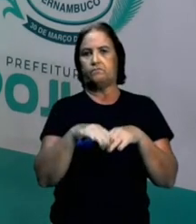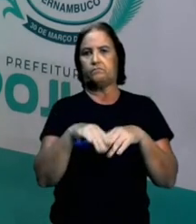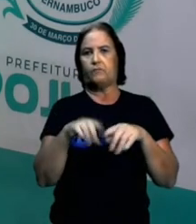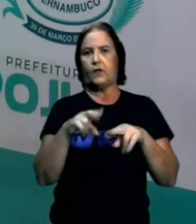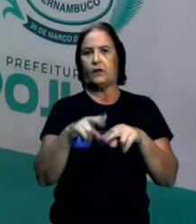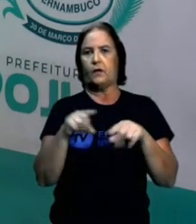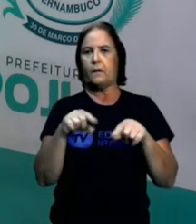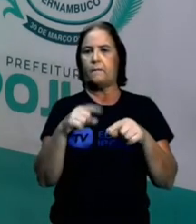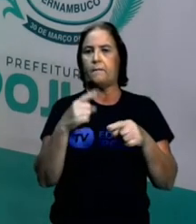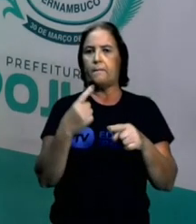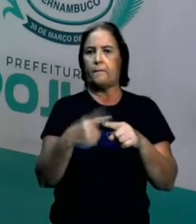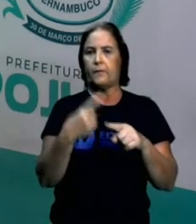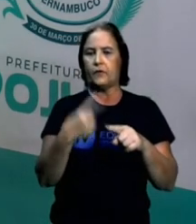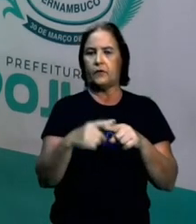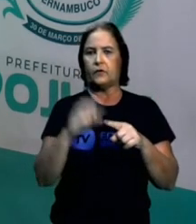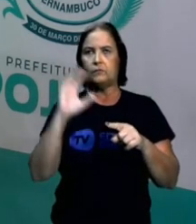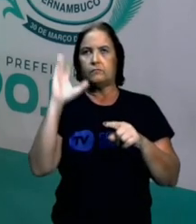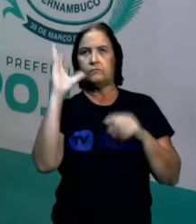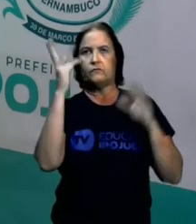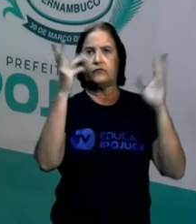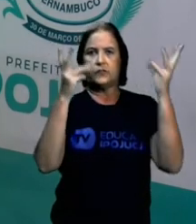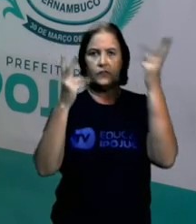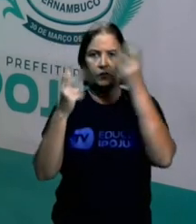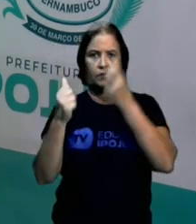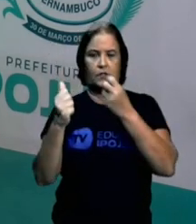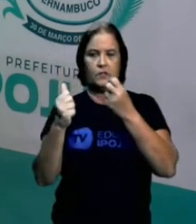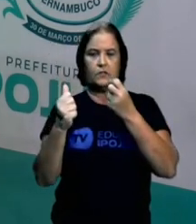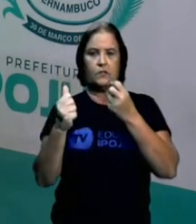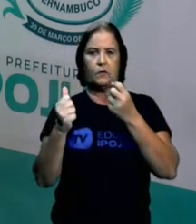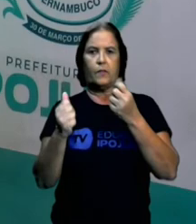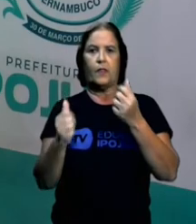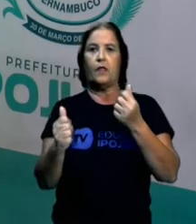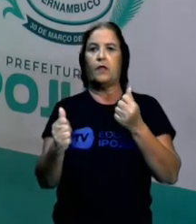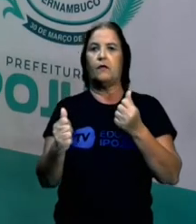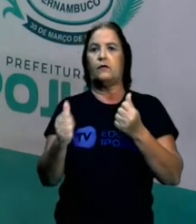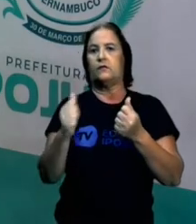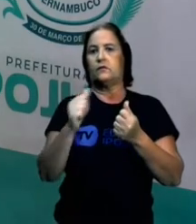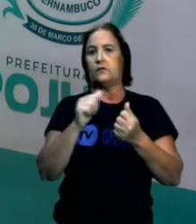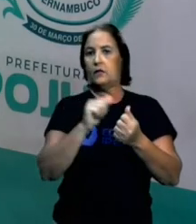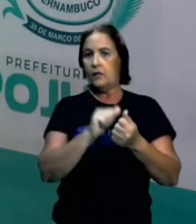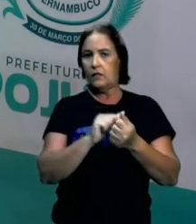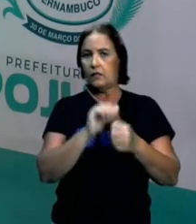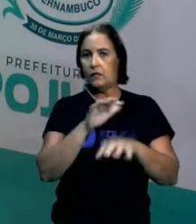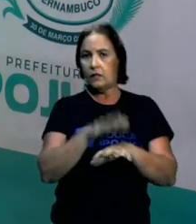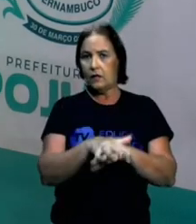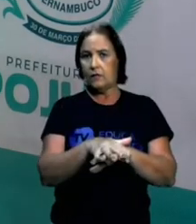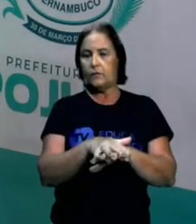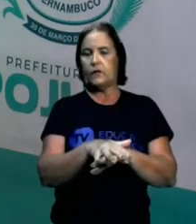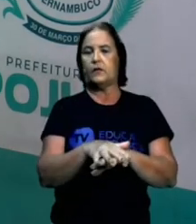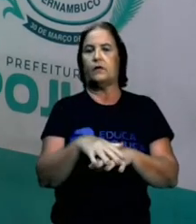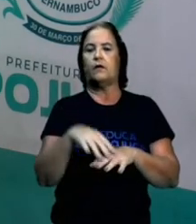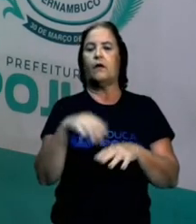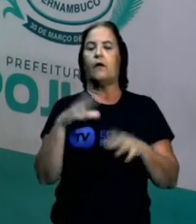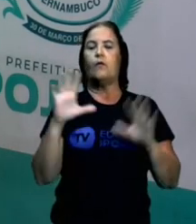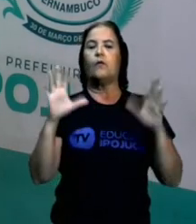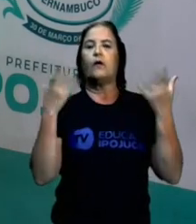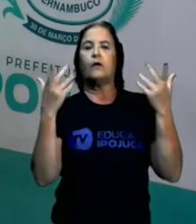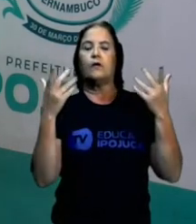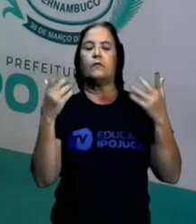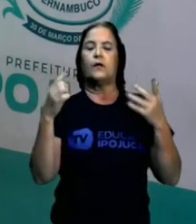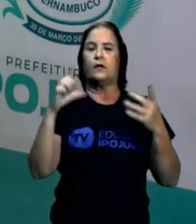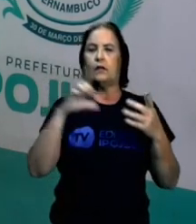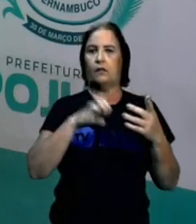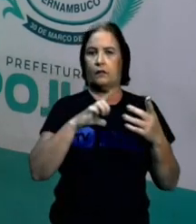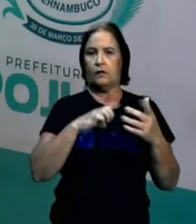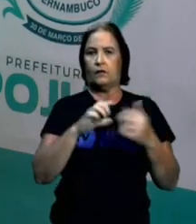a vegetação, como a gente sabe, ela se adapta ao clima da região onde ela está inserida.